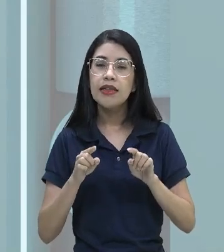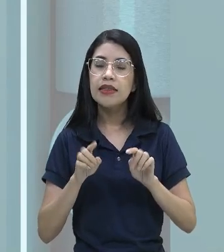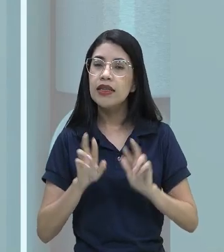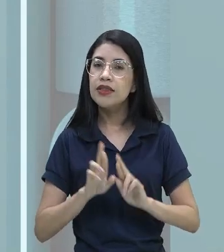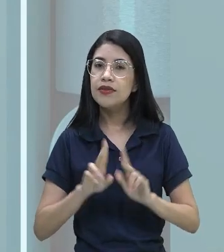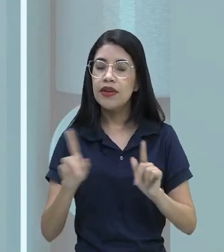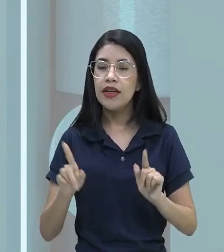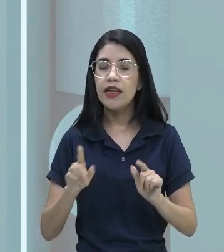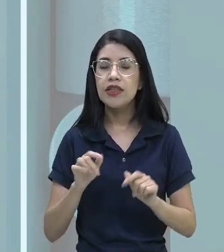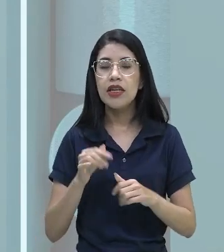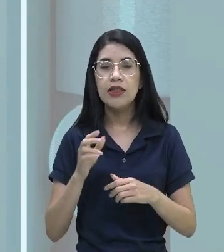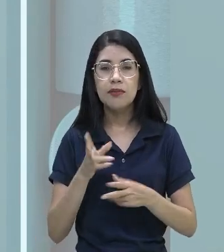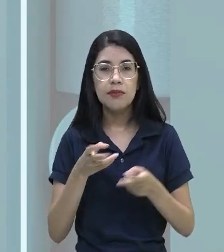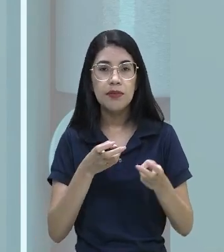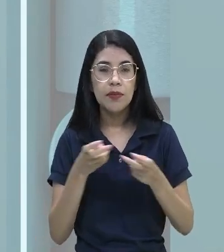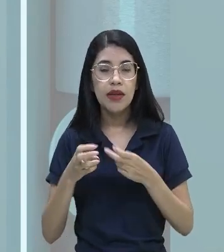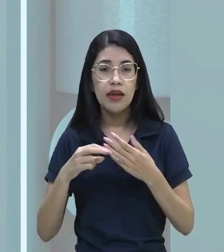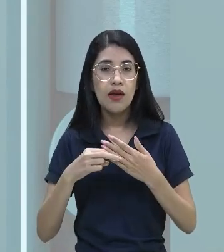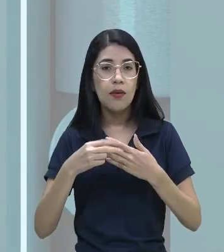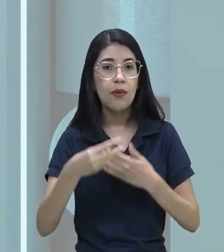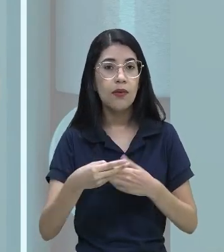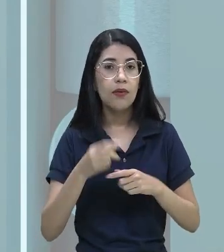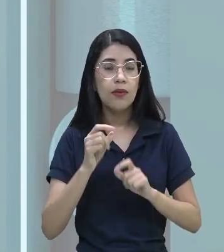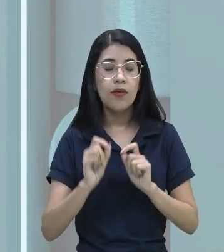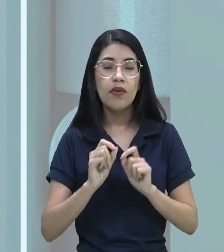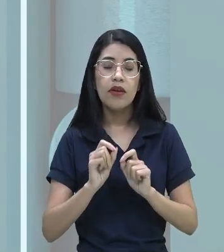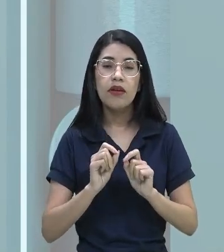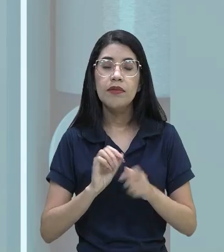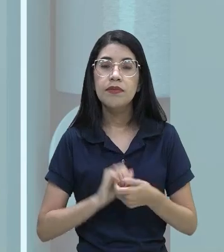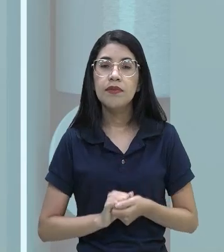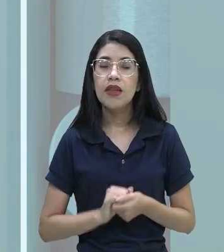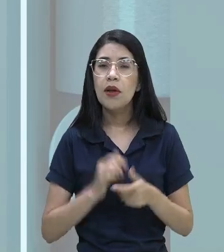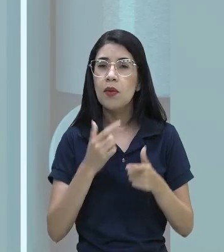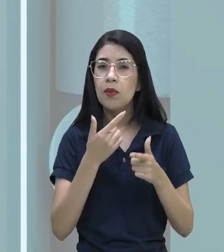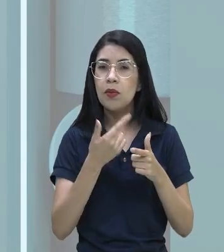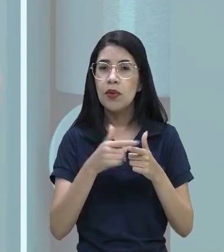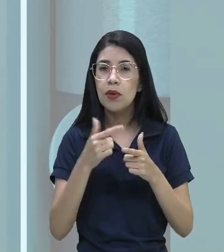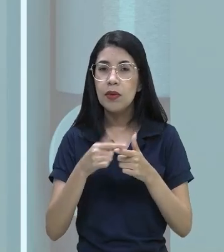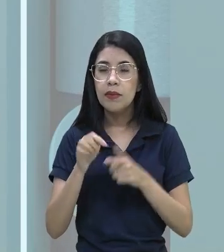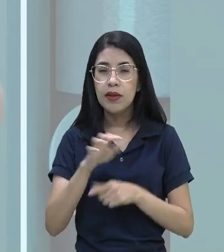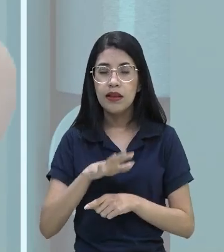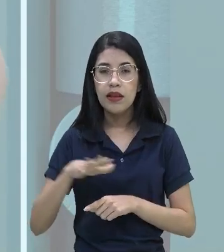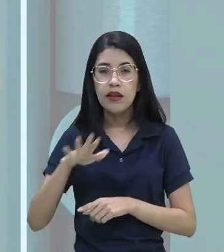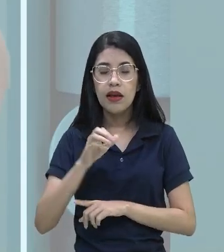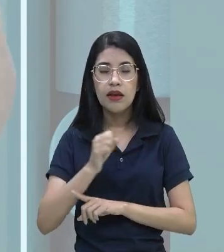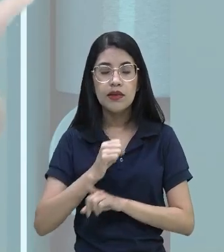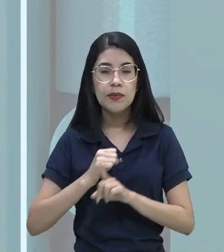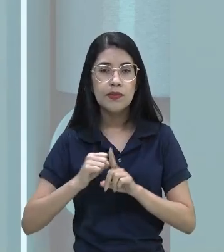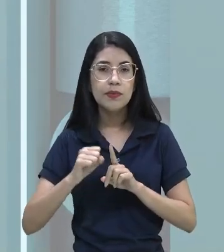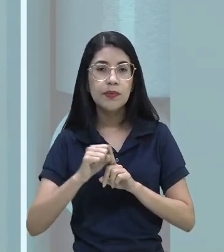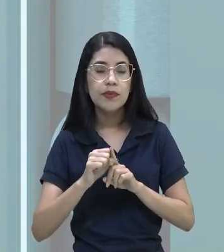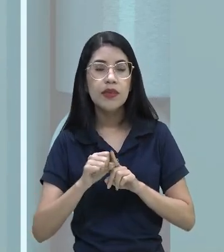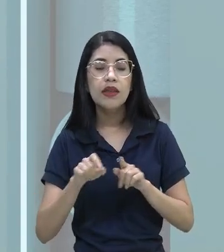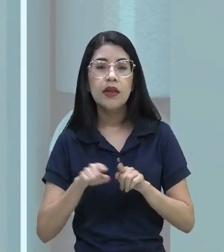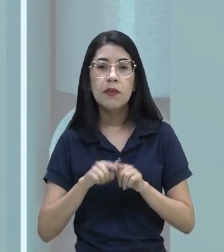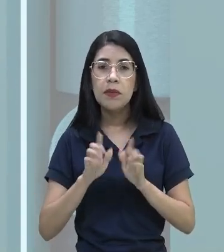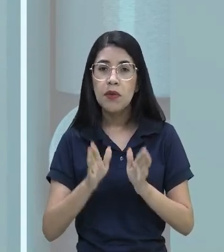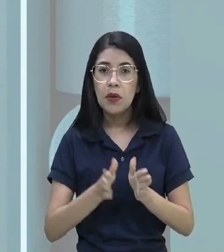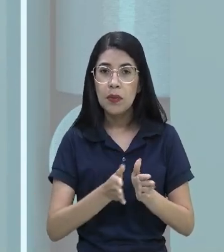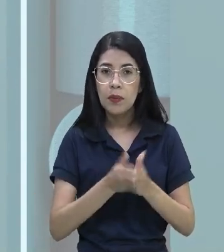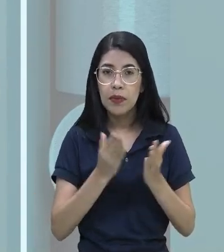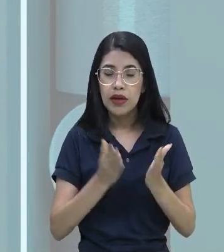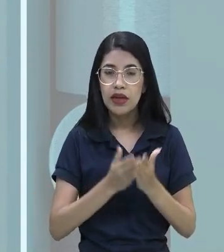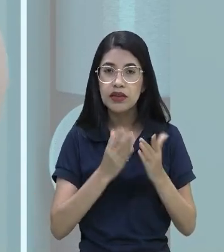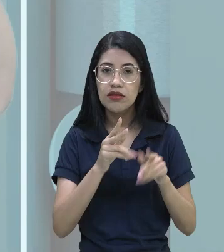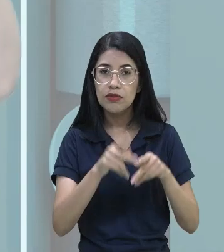vezes, a consequência disso tudo é o quê? Justamente problemas sociais, justamente miséria para algumas pessoas e